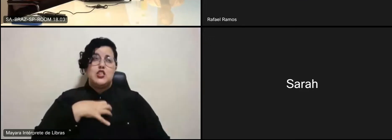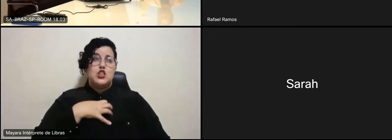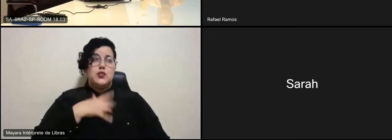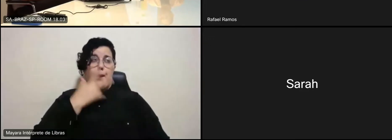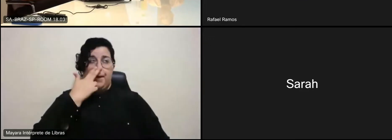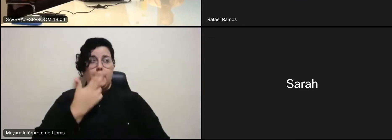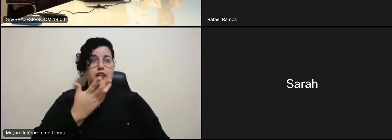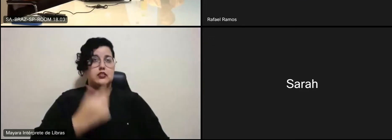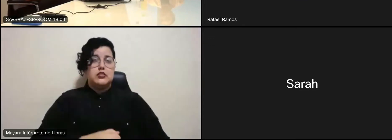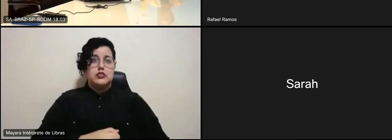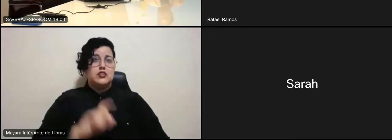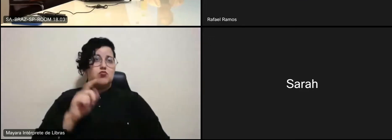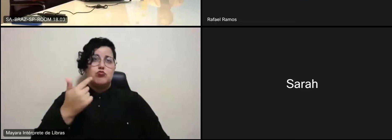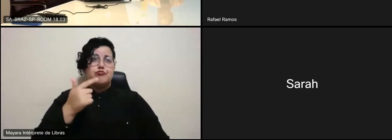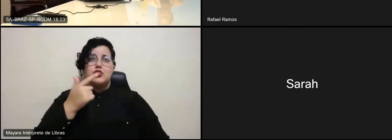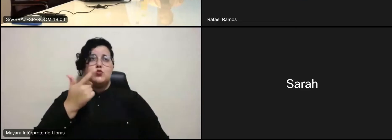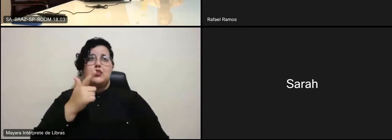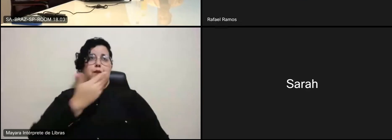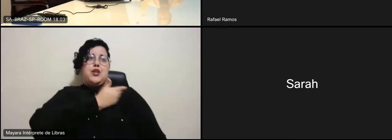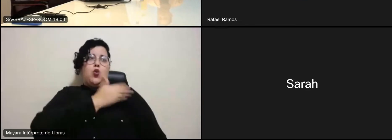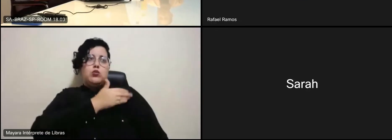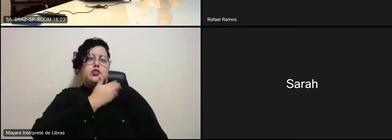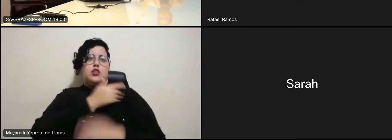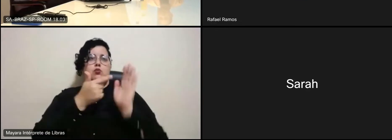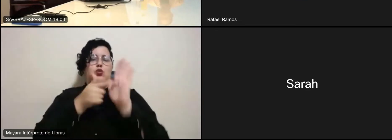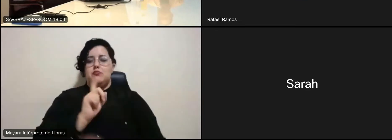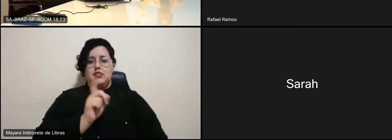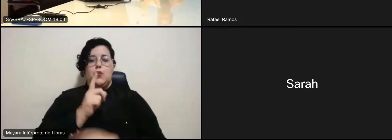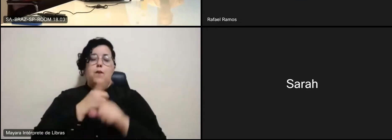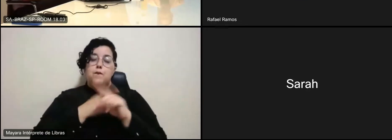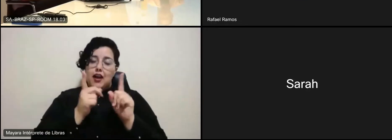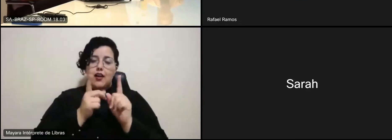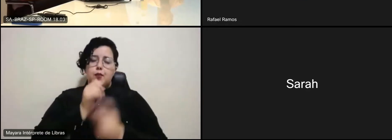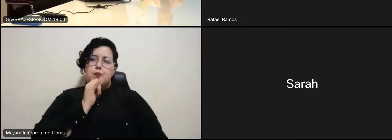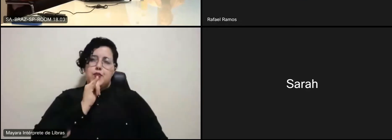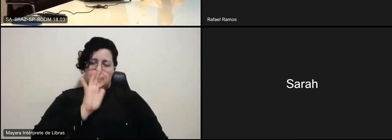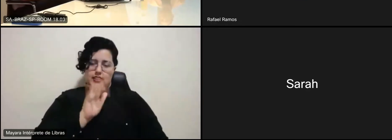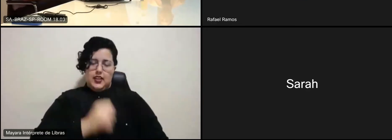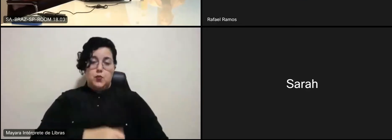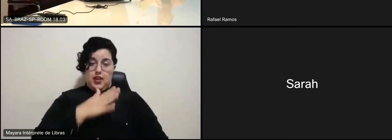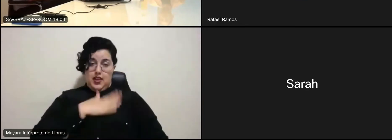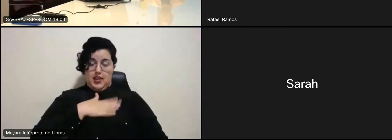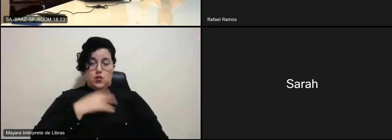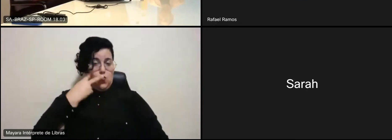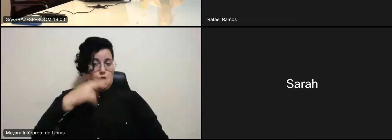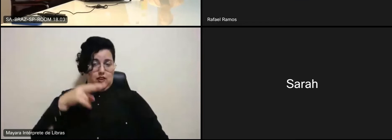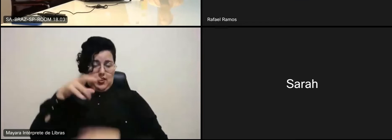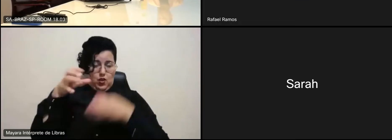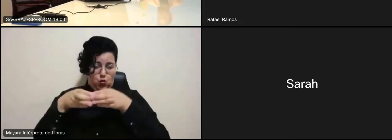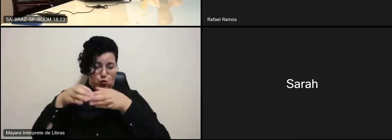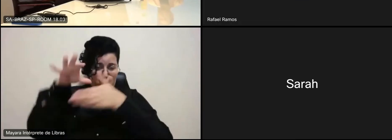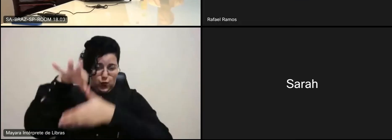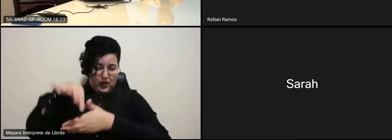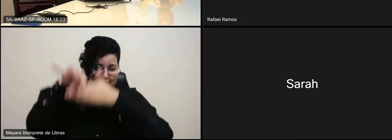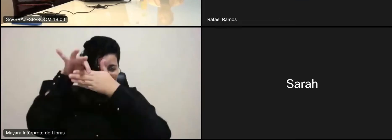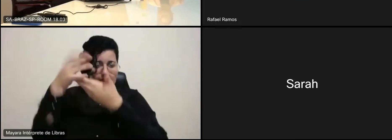preconceito, ou uma agressão explícita. Eu simplesmente, até dando um exemplo claro, quando eu olhava para a liderança da companhia, quando eu olhava